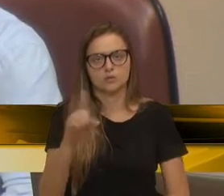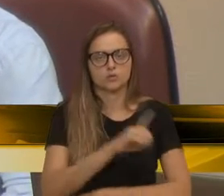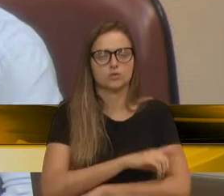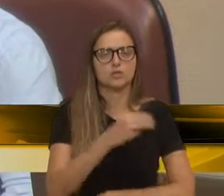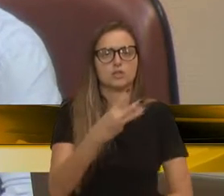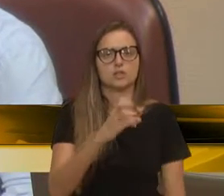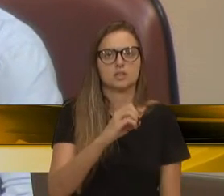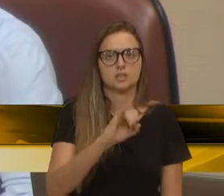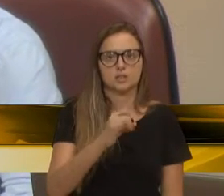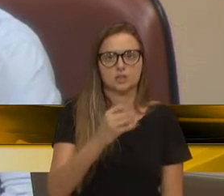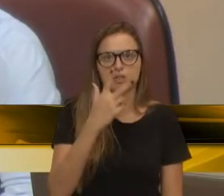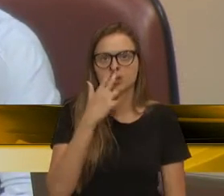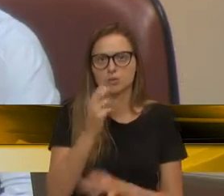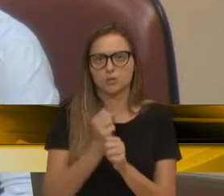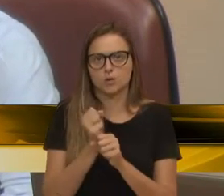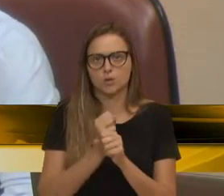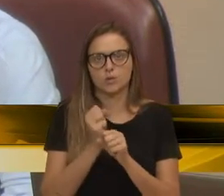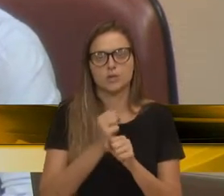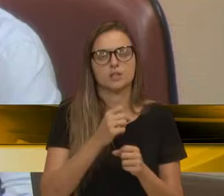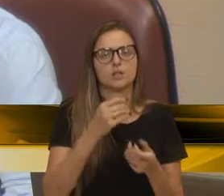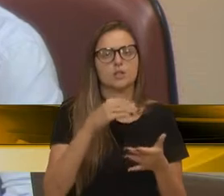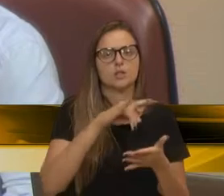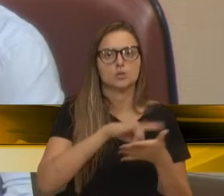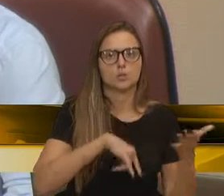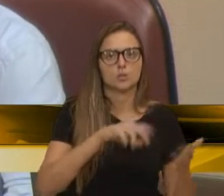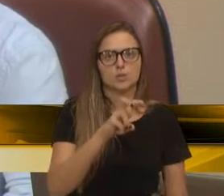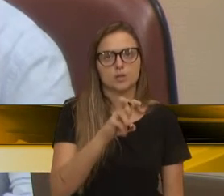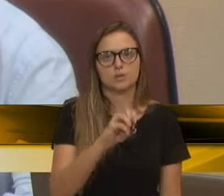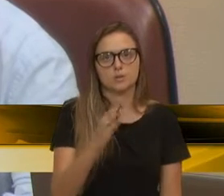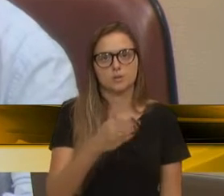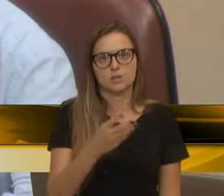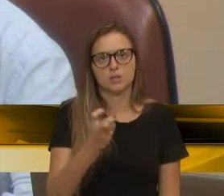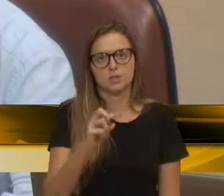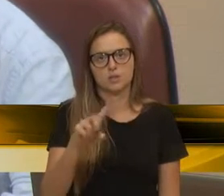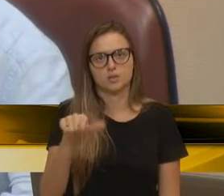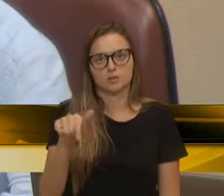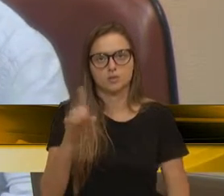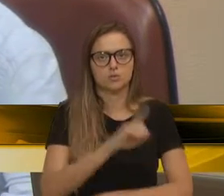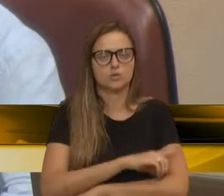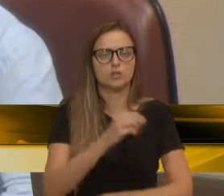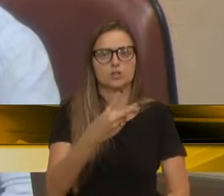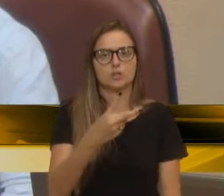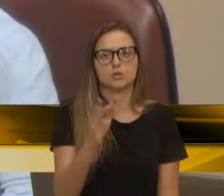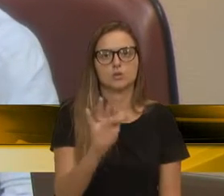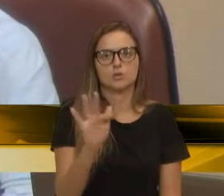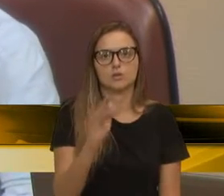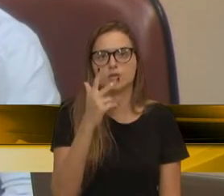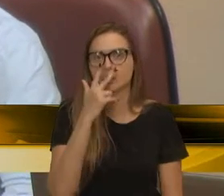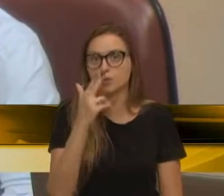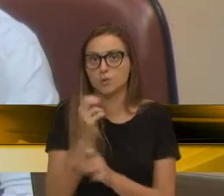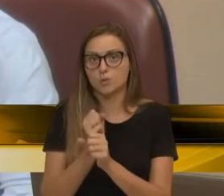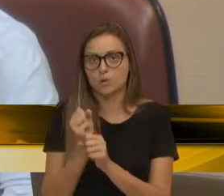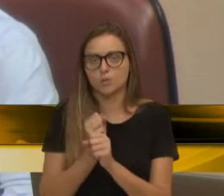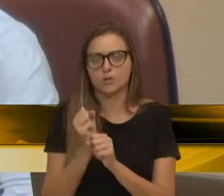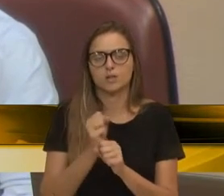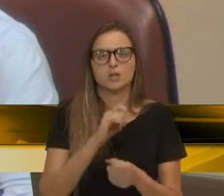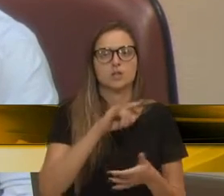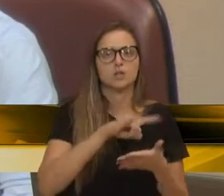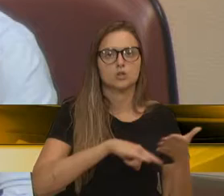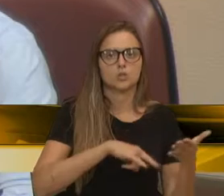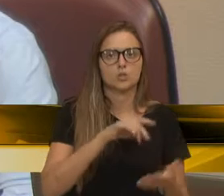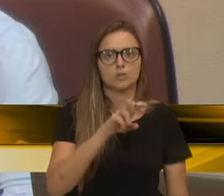janeiro do mesmo ano o memorando 50 de 2017 de 2 de fevereiro de 2005 ano memorando